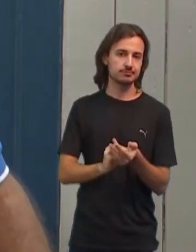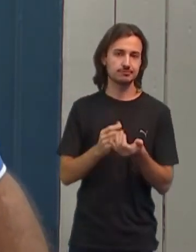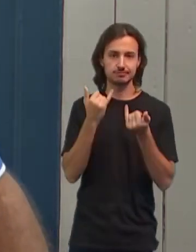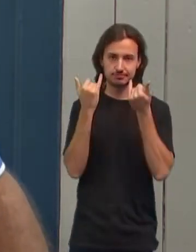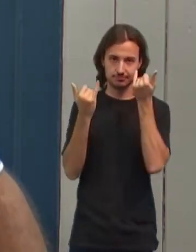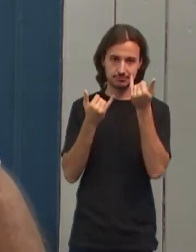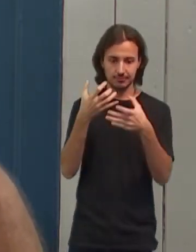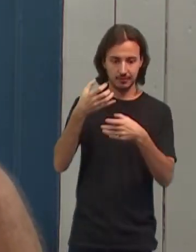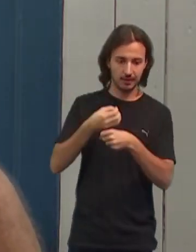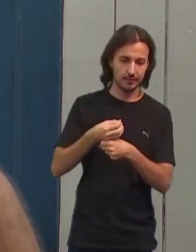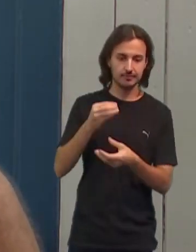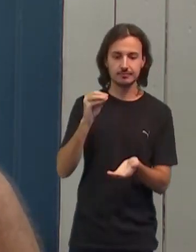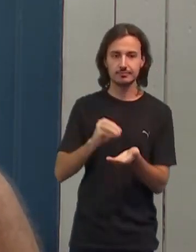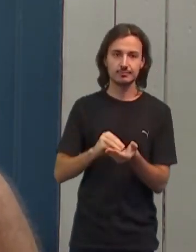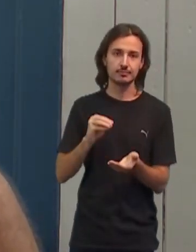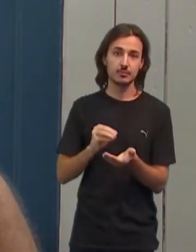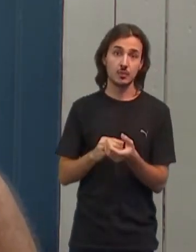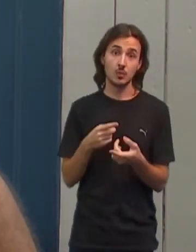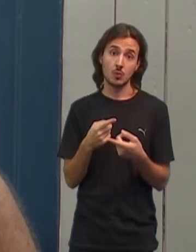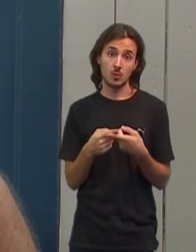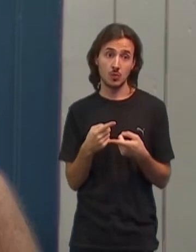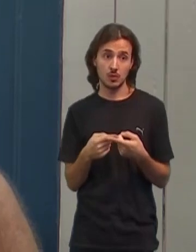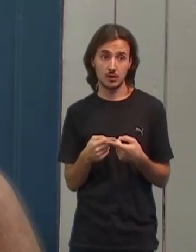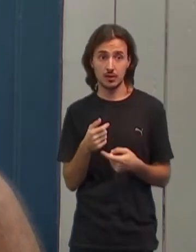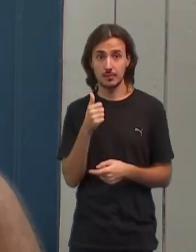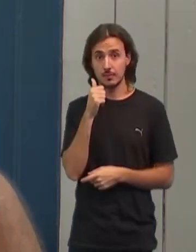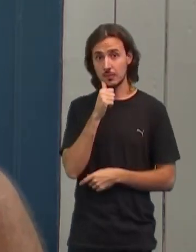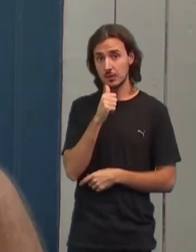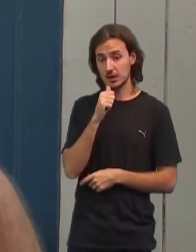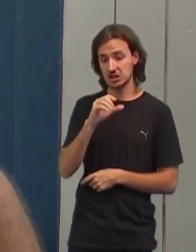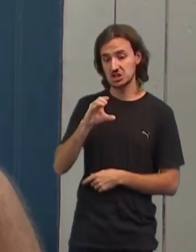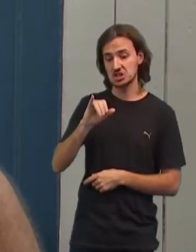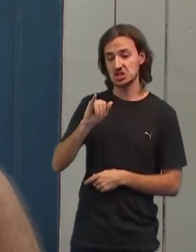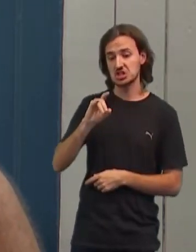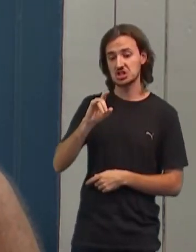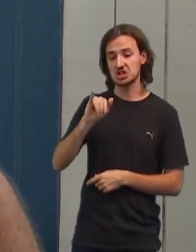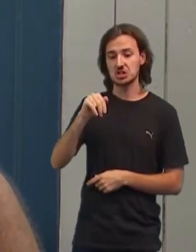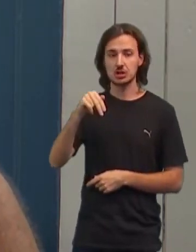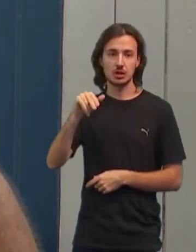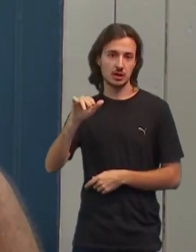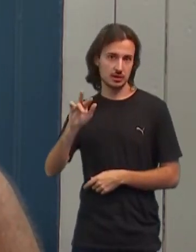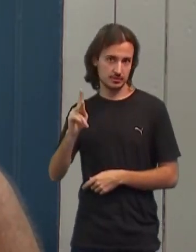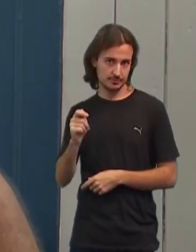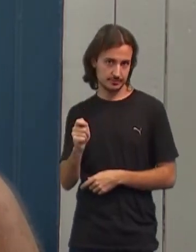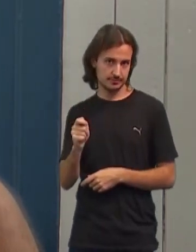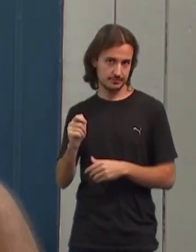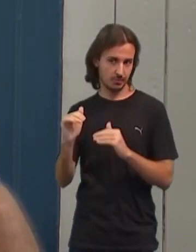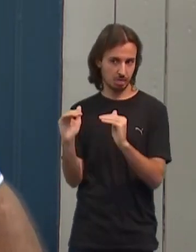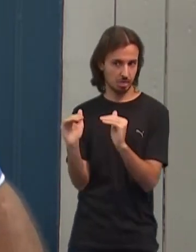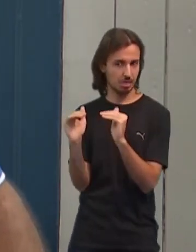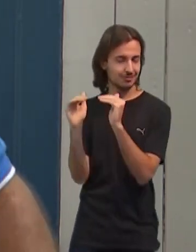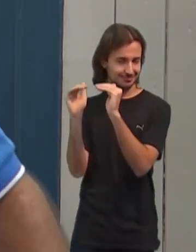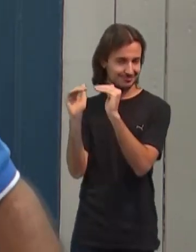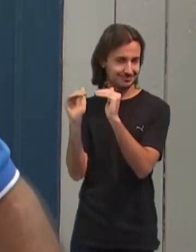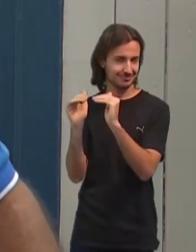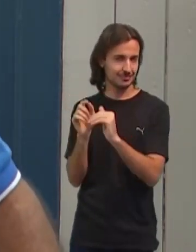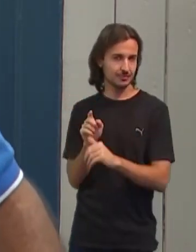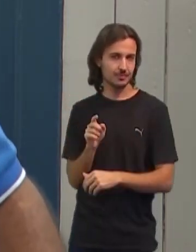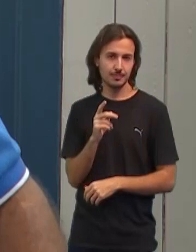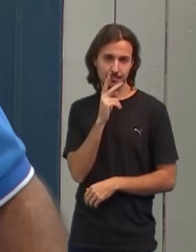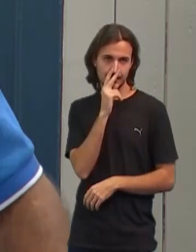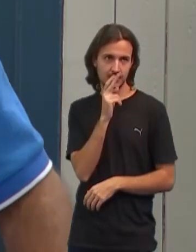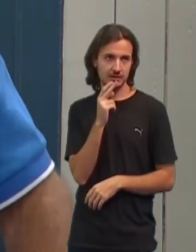Porque a rainha da prefeitura, a senhora Cidinha Lousada, acha que os vereadores aqui estão aqui só para sentar na